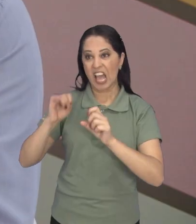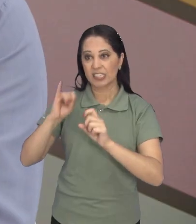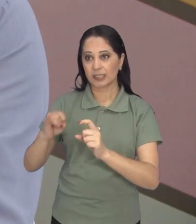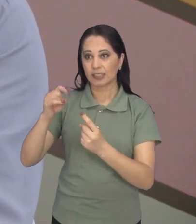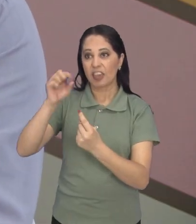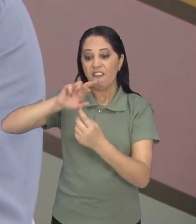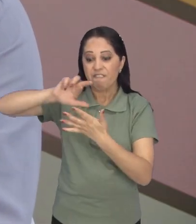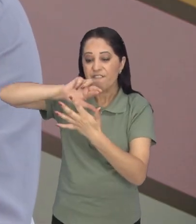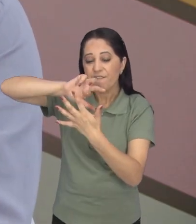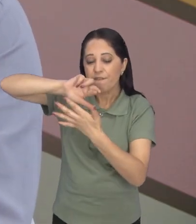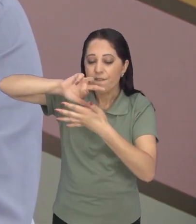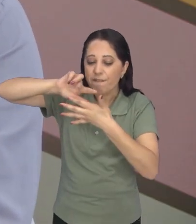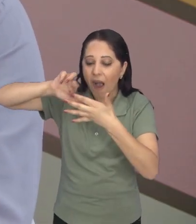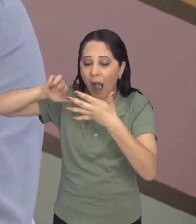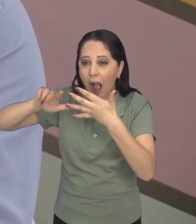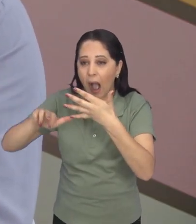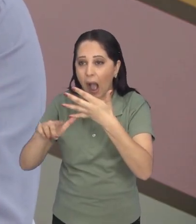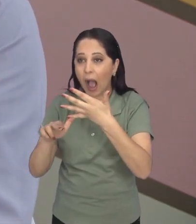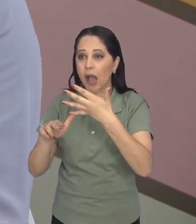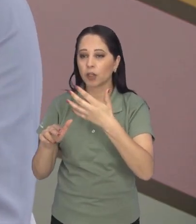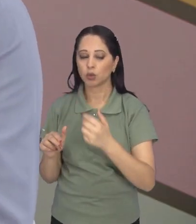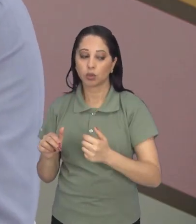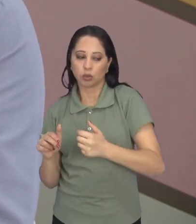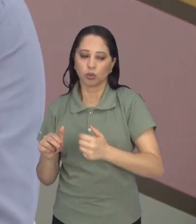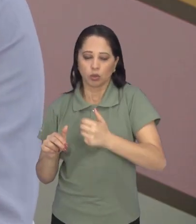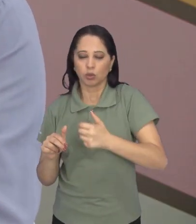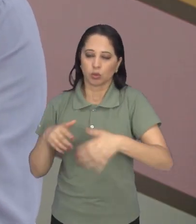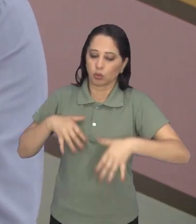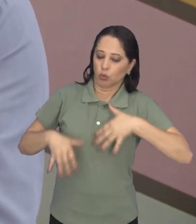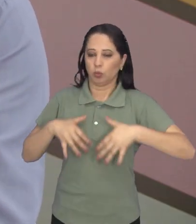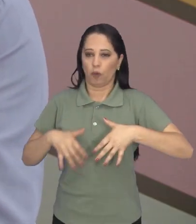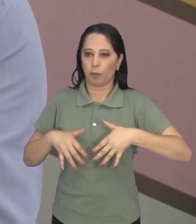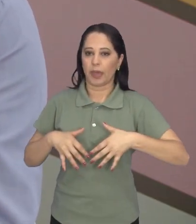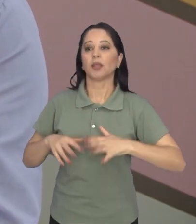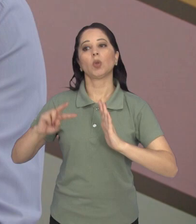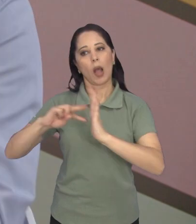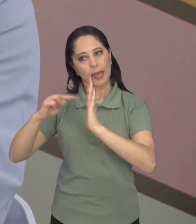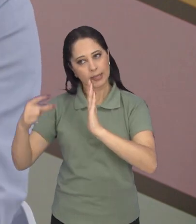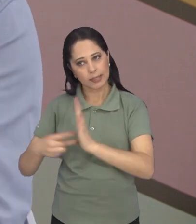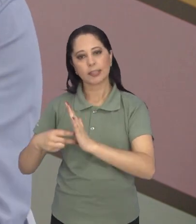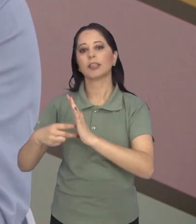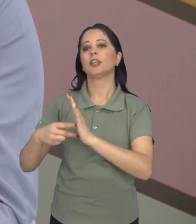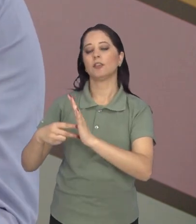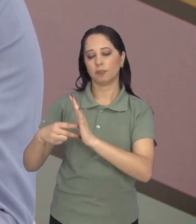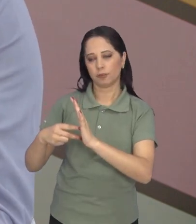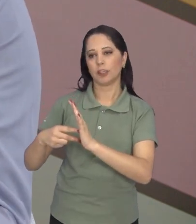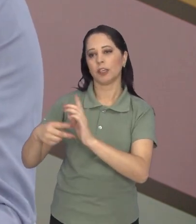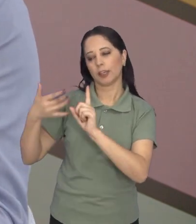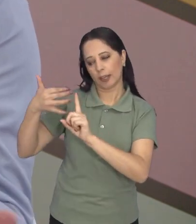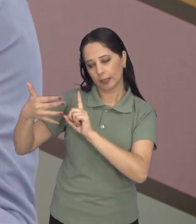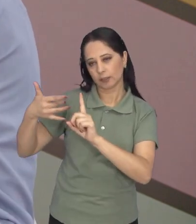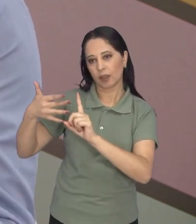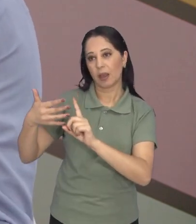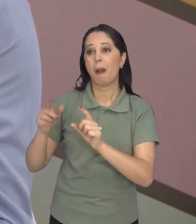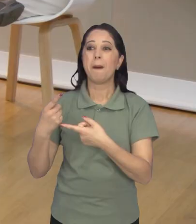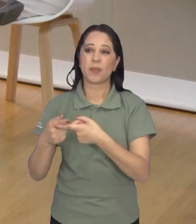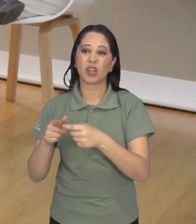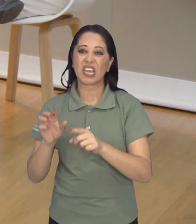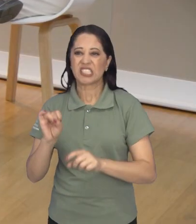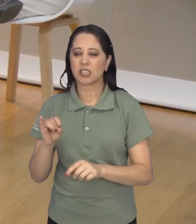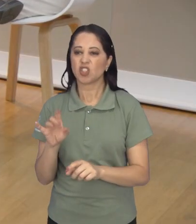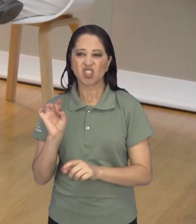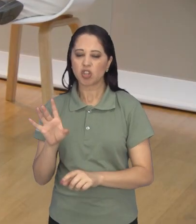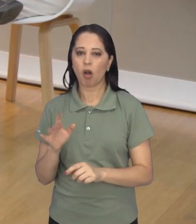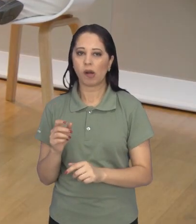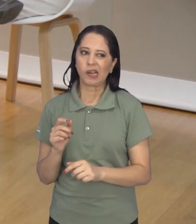tique motor e preciso ter o tique vocalizatório. Pode ser um tique ou pode ser um comportamento relacionado com questões aí outras, tá bom? De